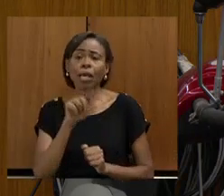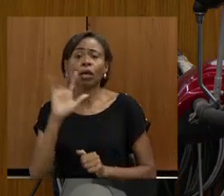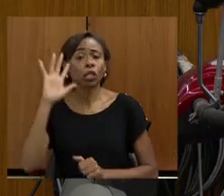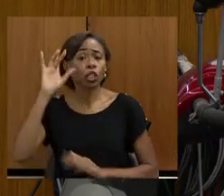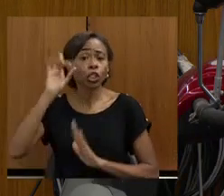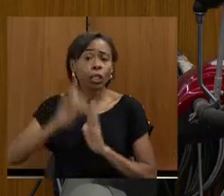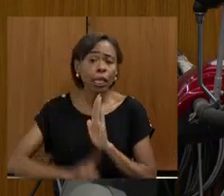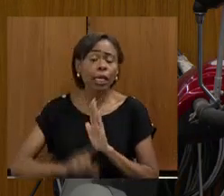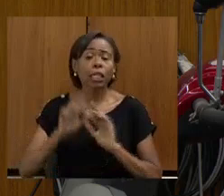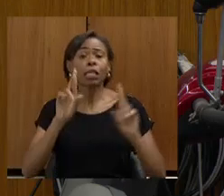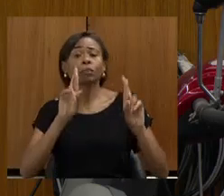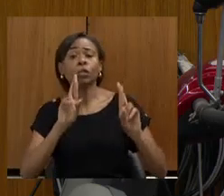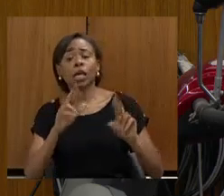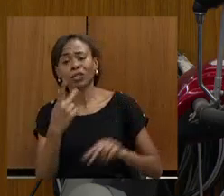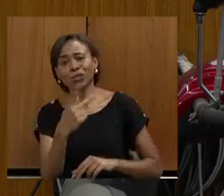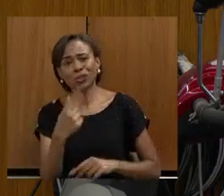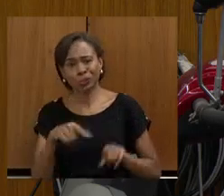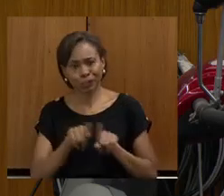vocês.